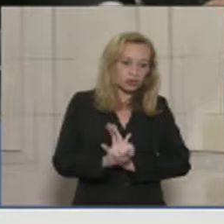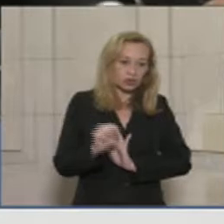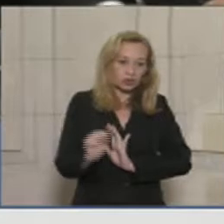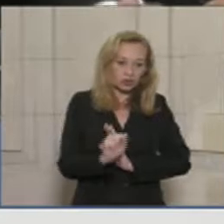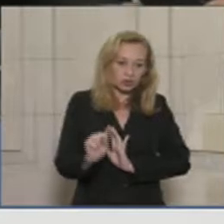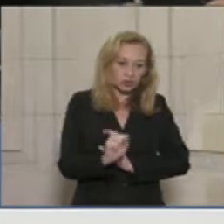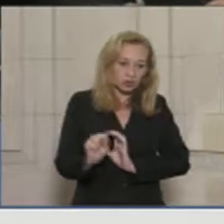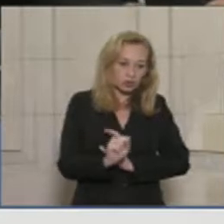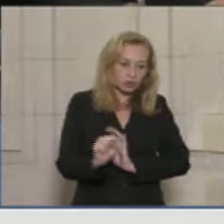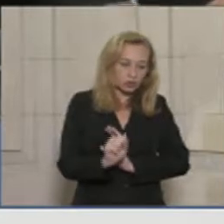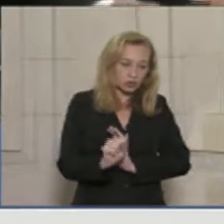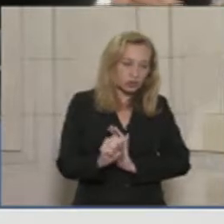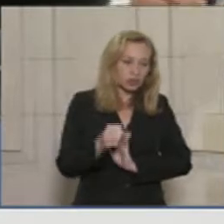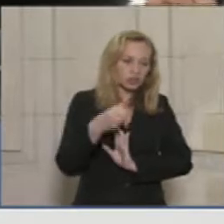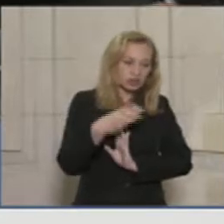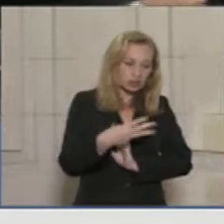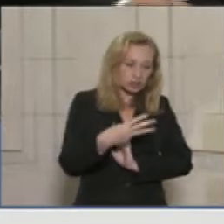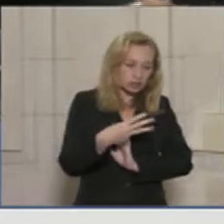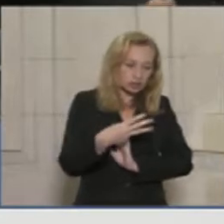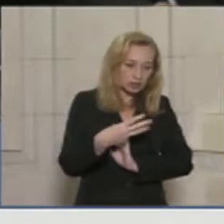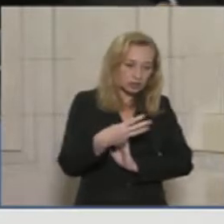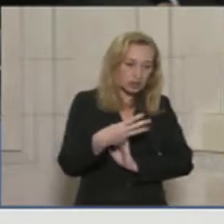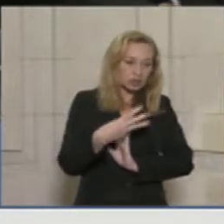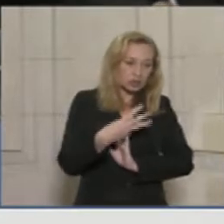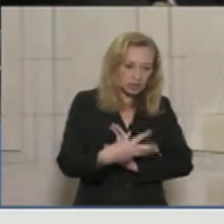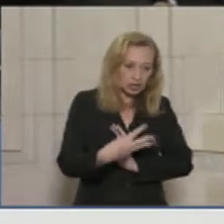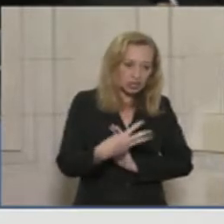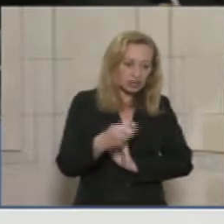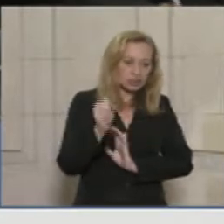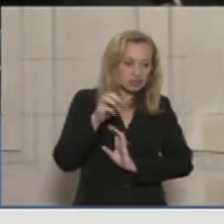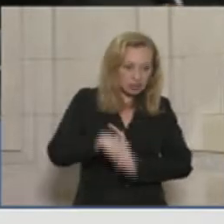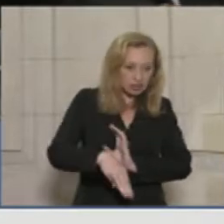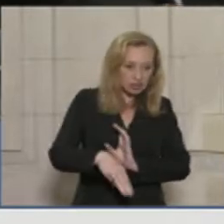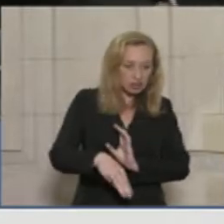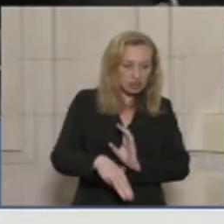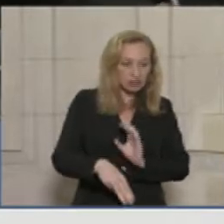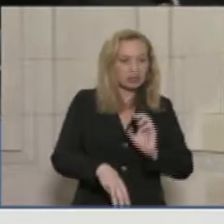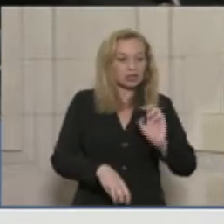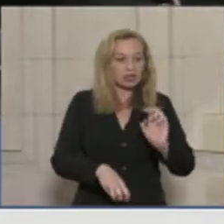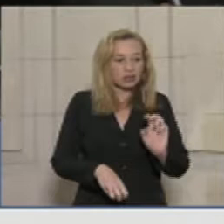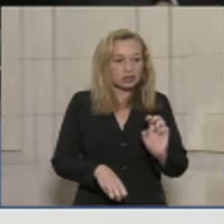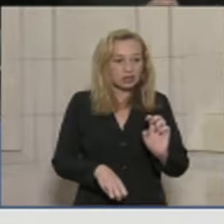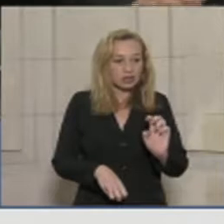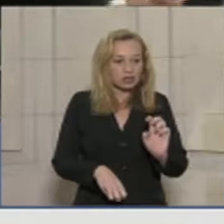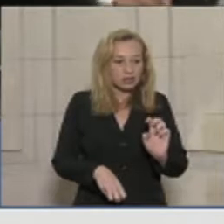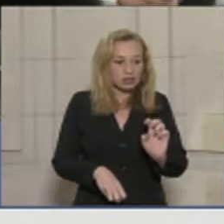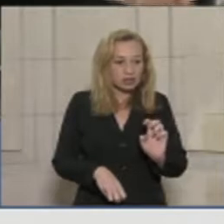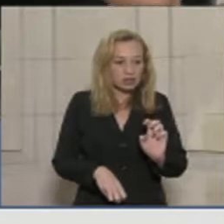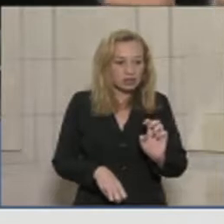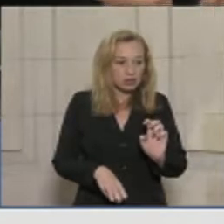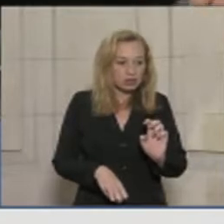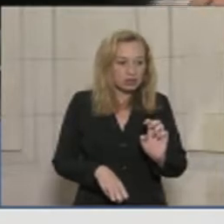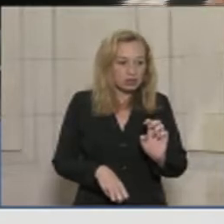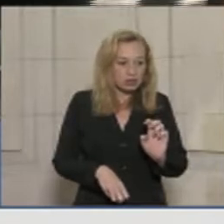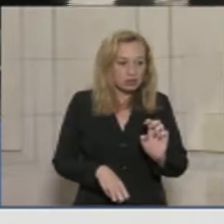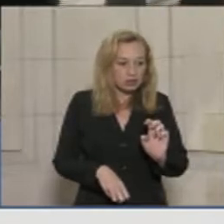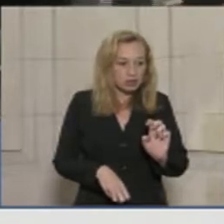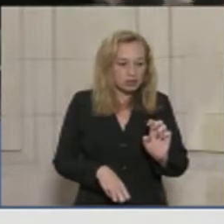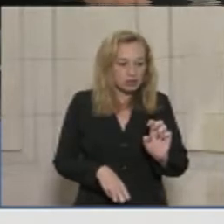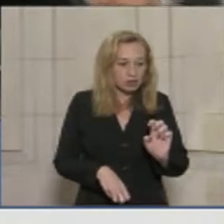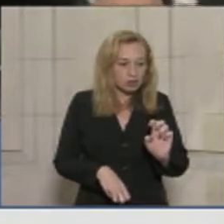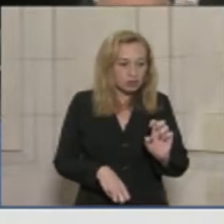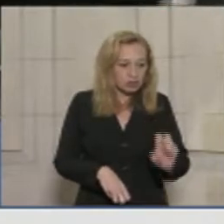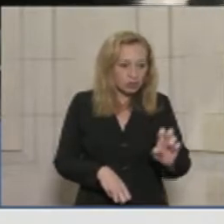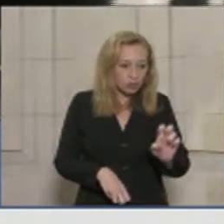3988, 3 sims e 50